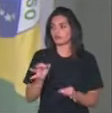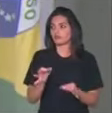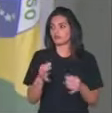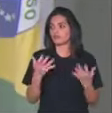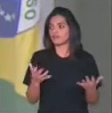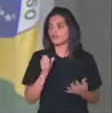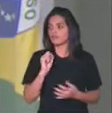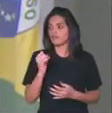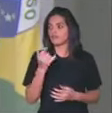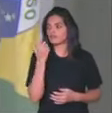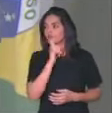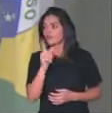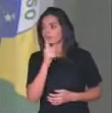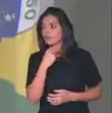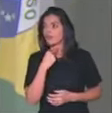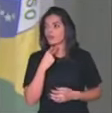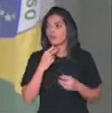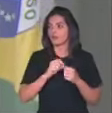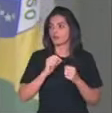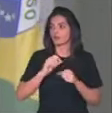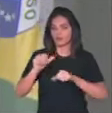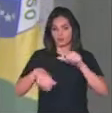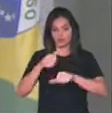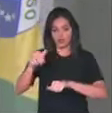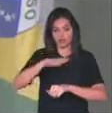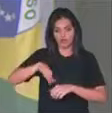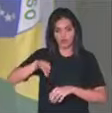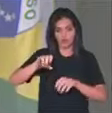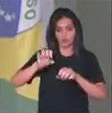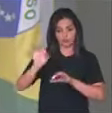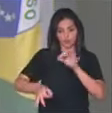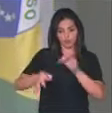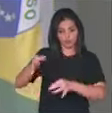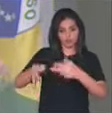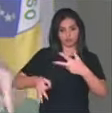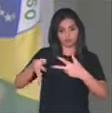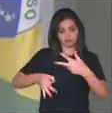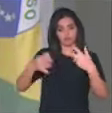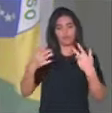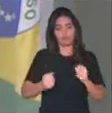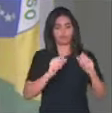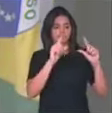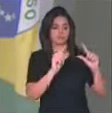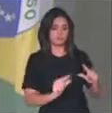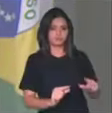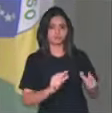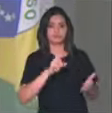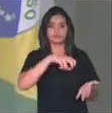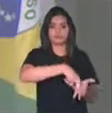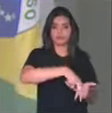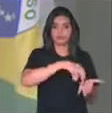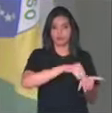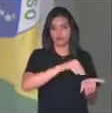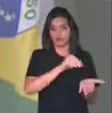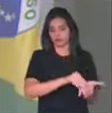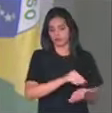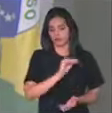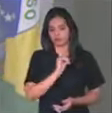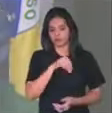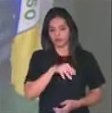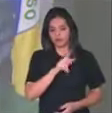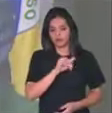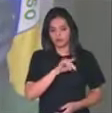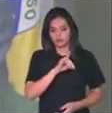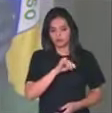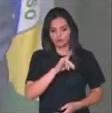vamos começar reduzindo as instâncias deliberativas in diminuindo a impunidade decidindo com mais